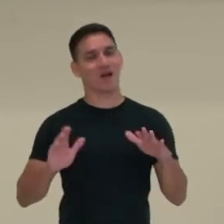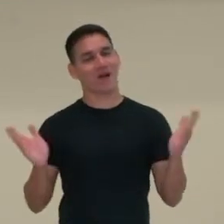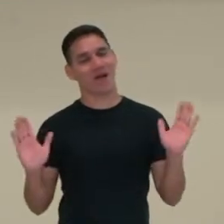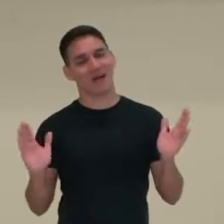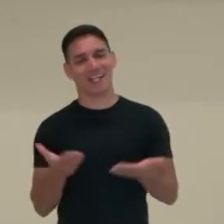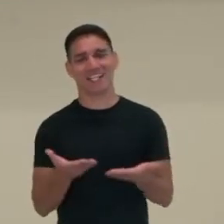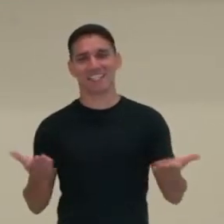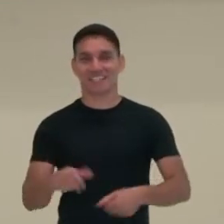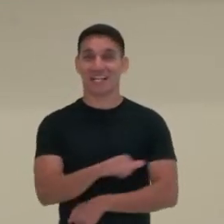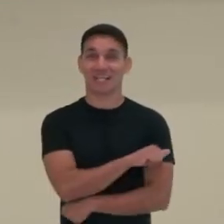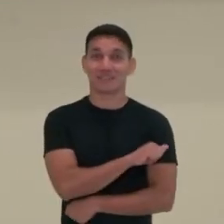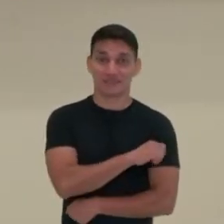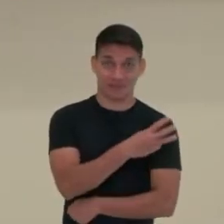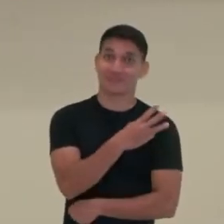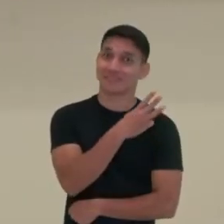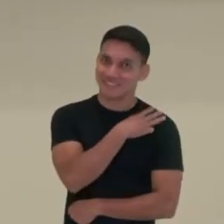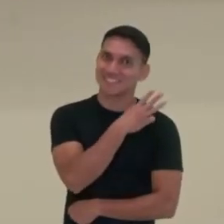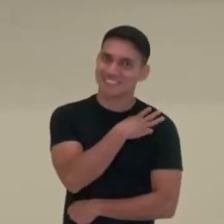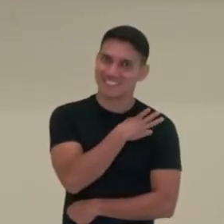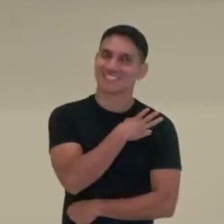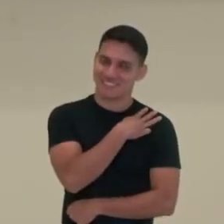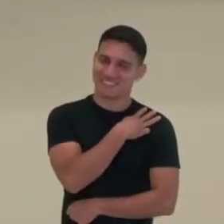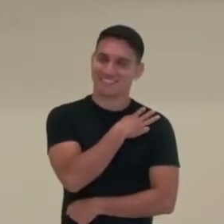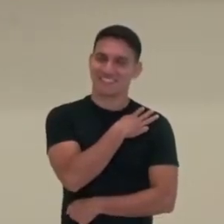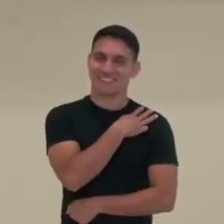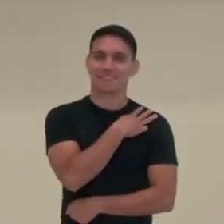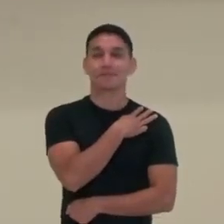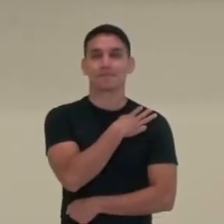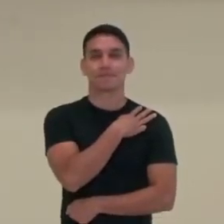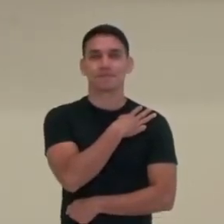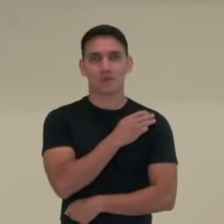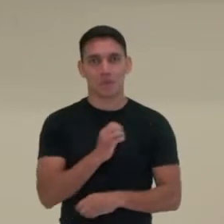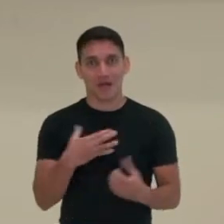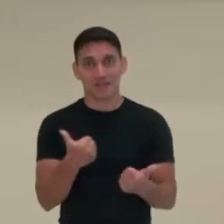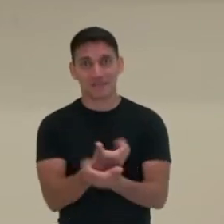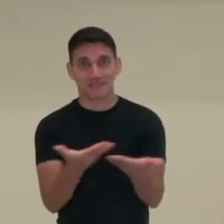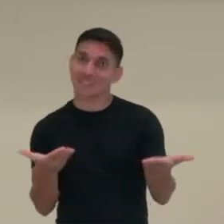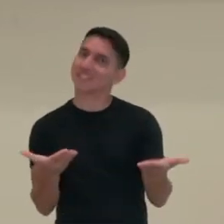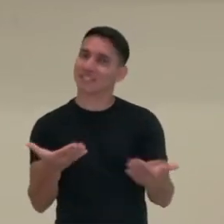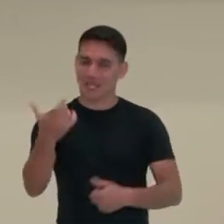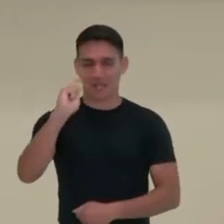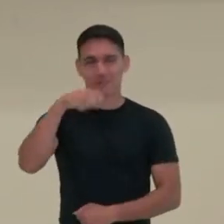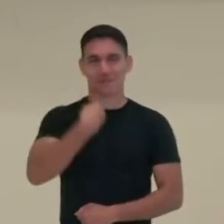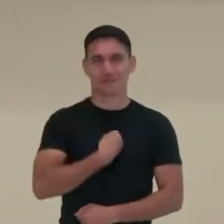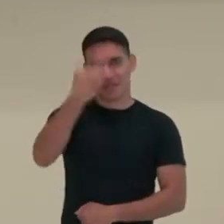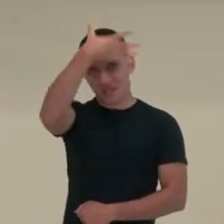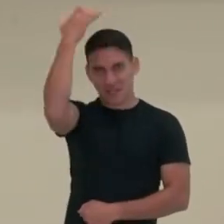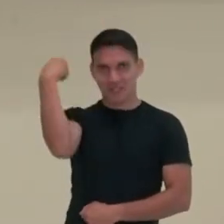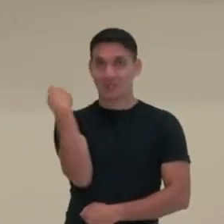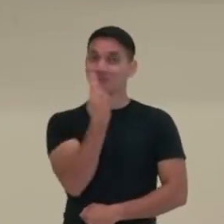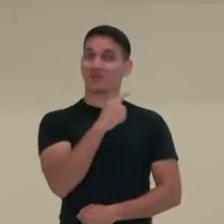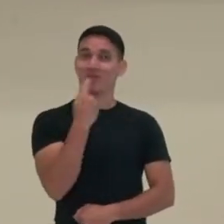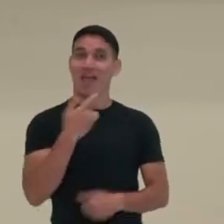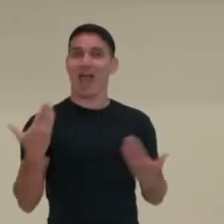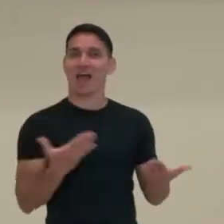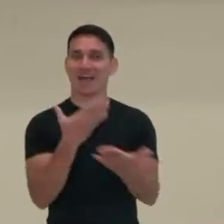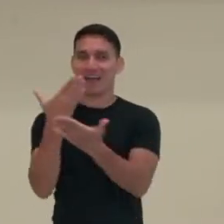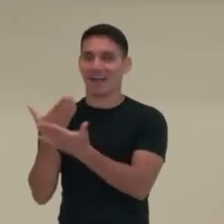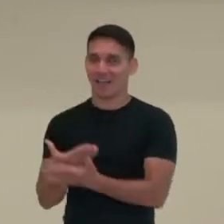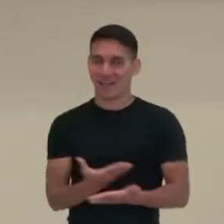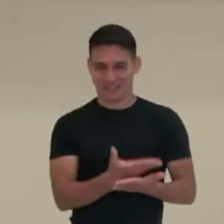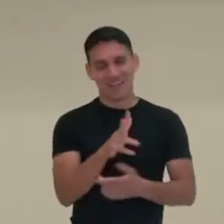Olá, estudantes da terceira série do ensino médio. Tudo bem com vocês? Eu sou a professora Suzana dos Anjos e esta